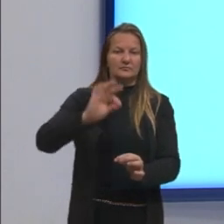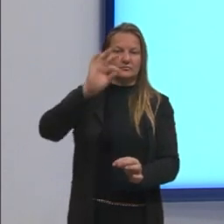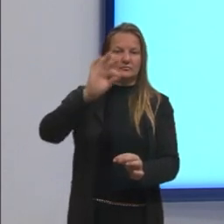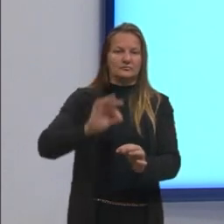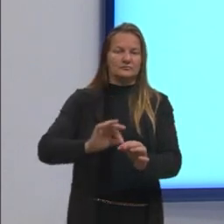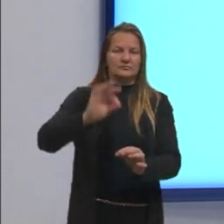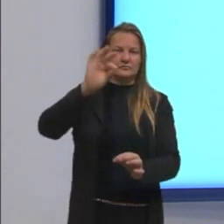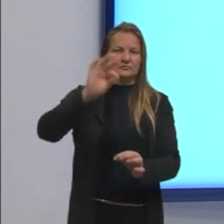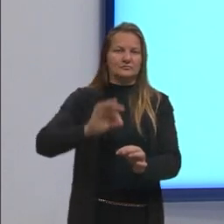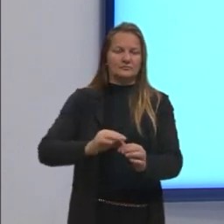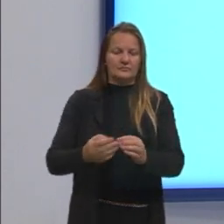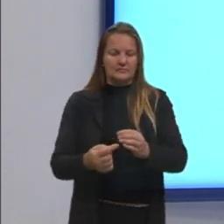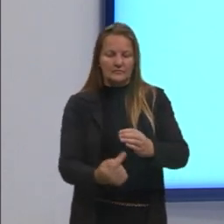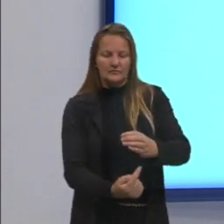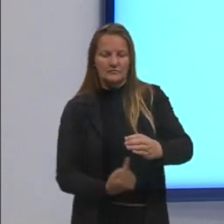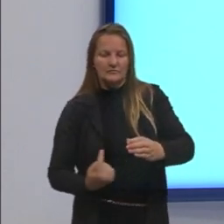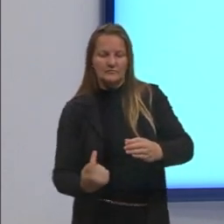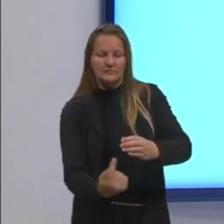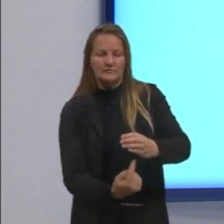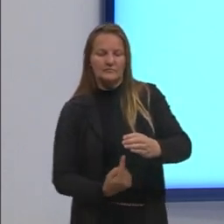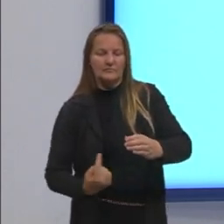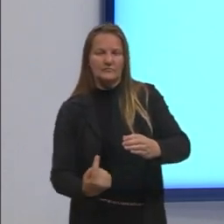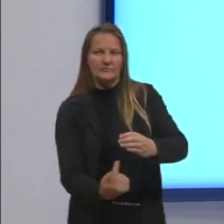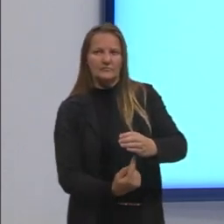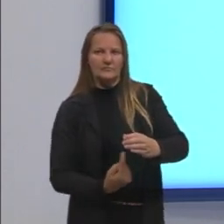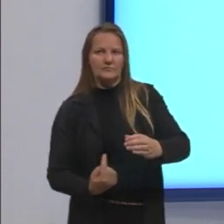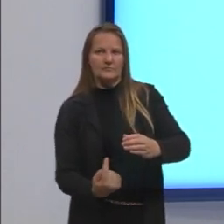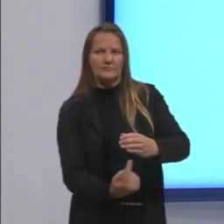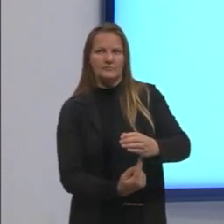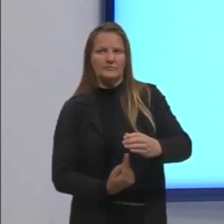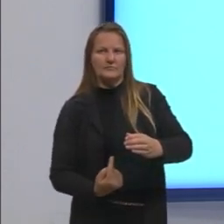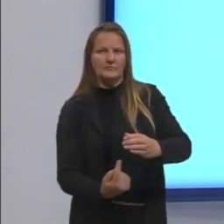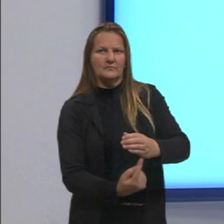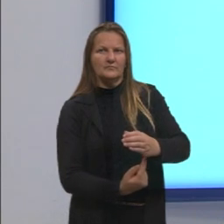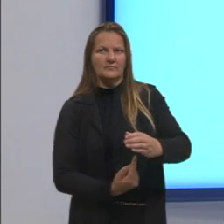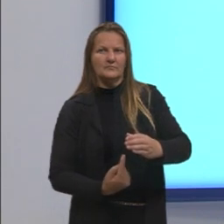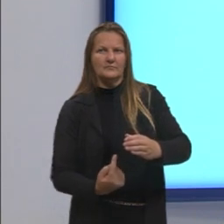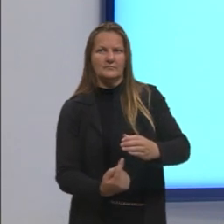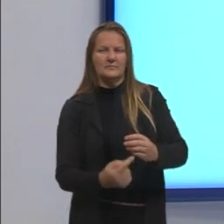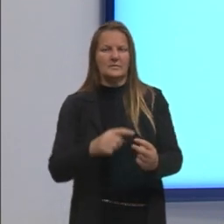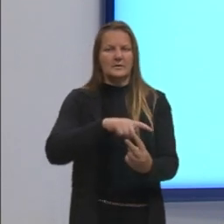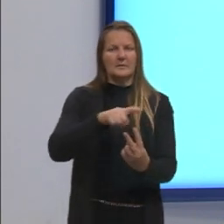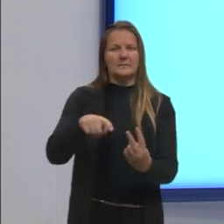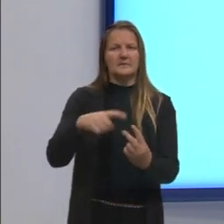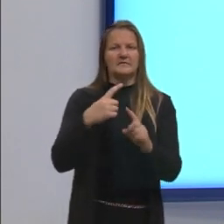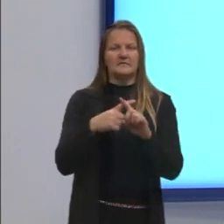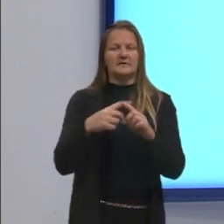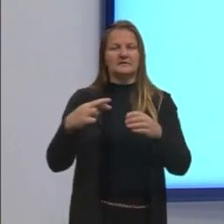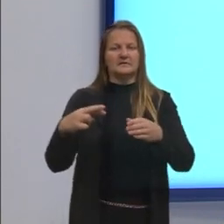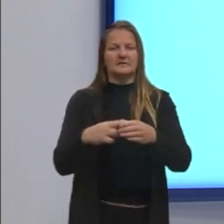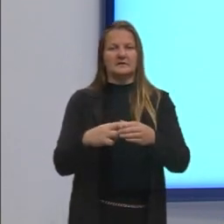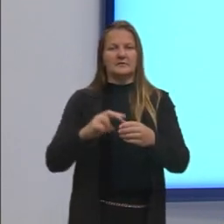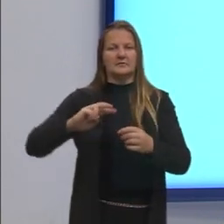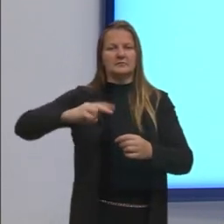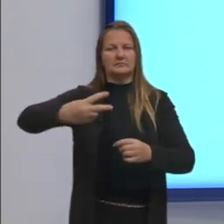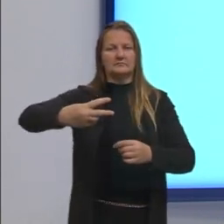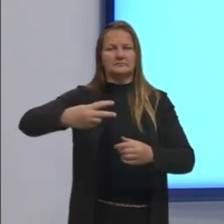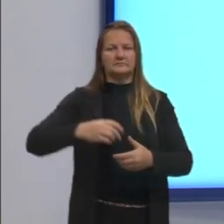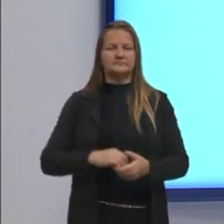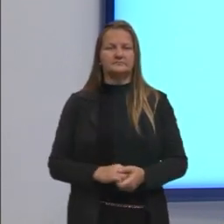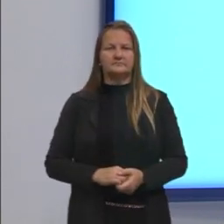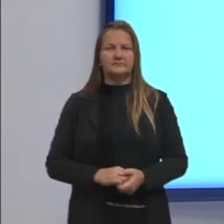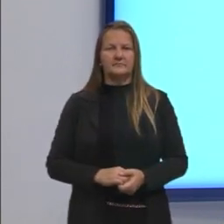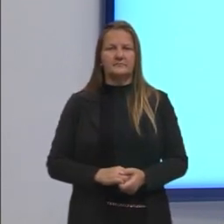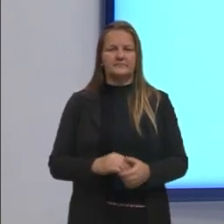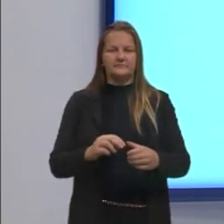área da base como é um cilindro a base é circular então pi vezes raio ao quadrado então